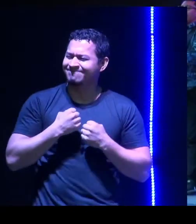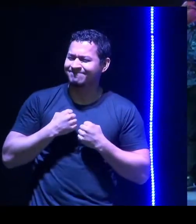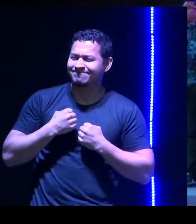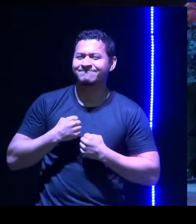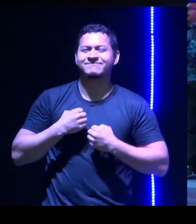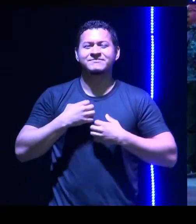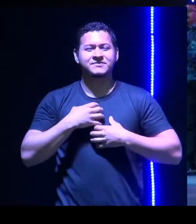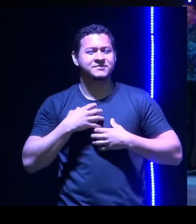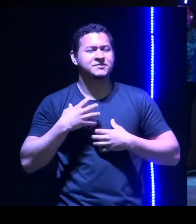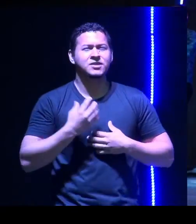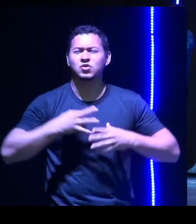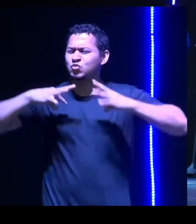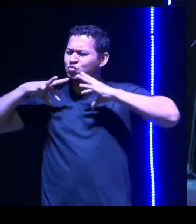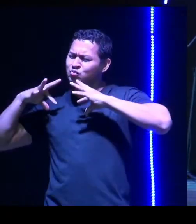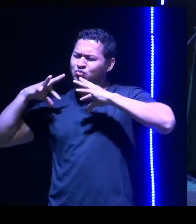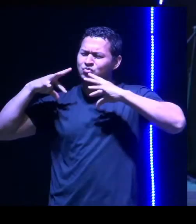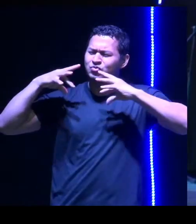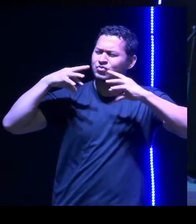com